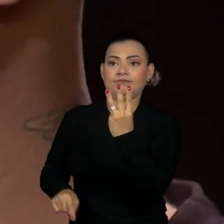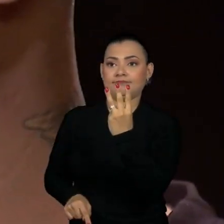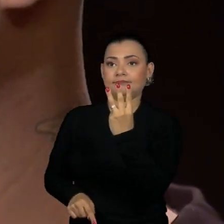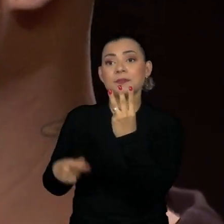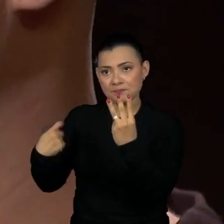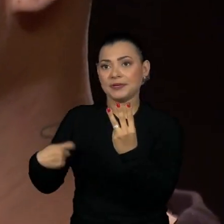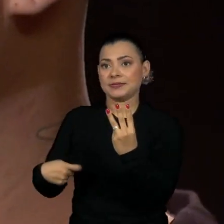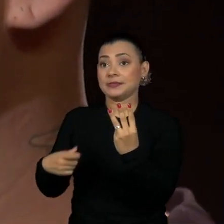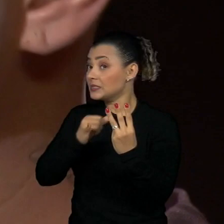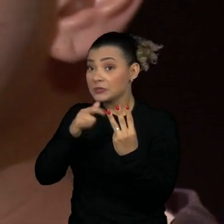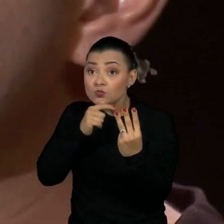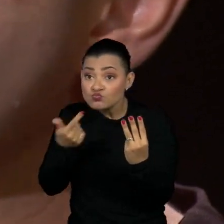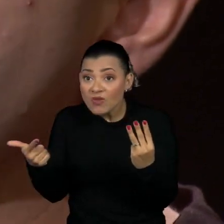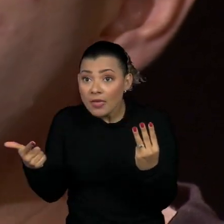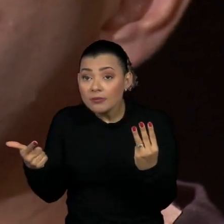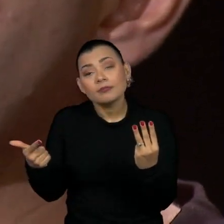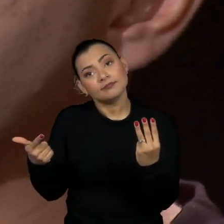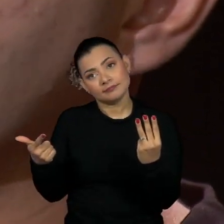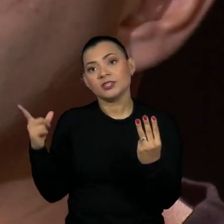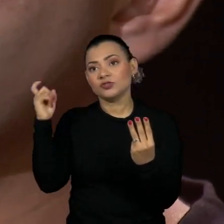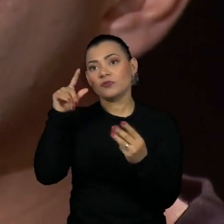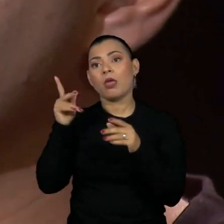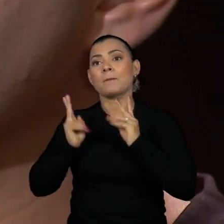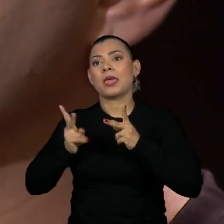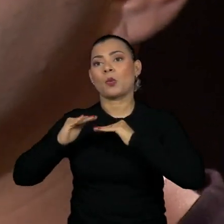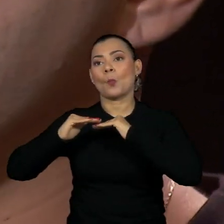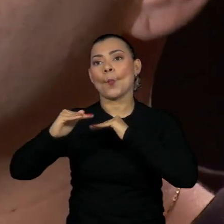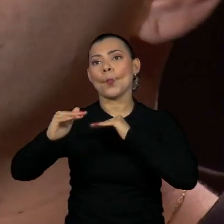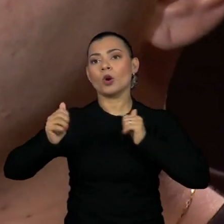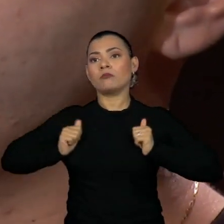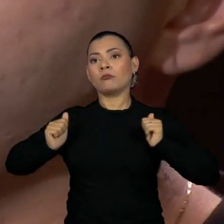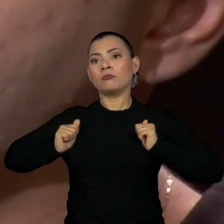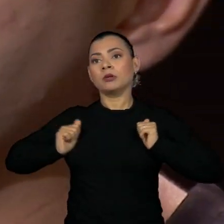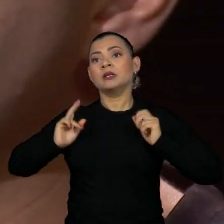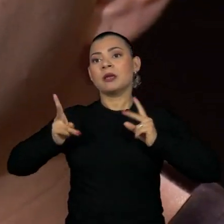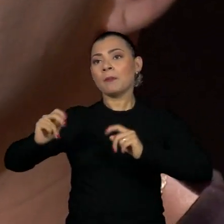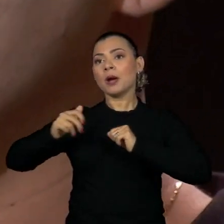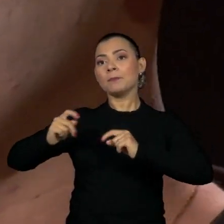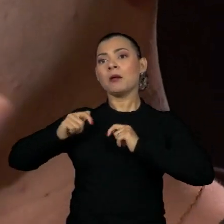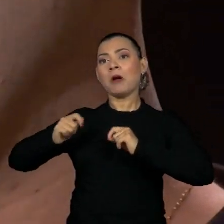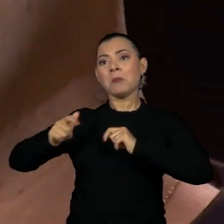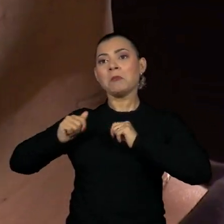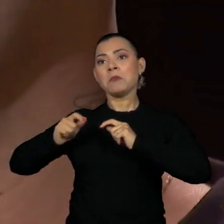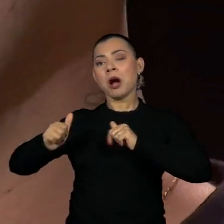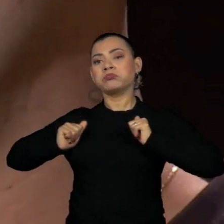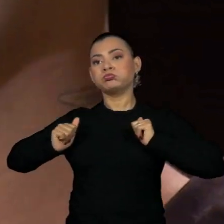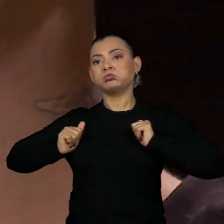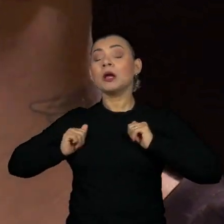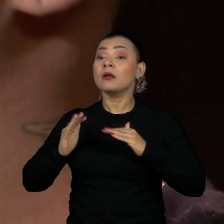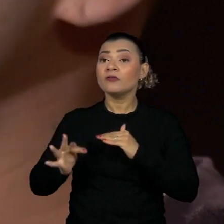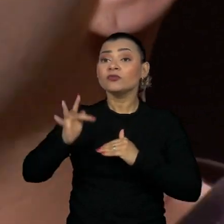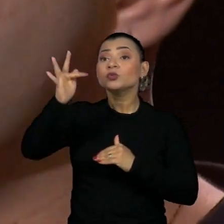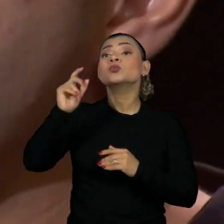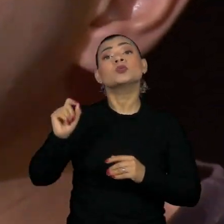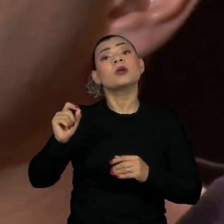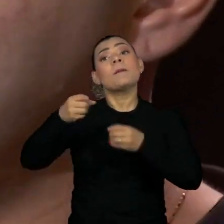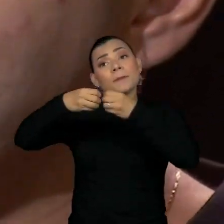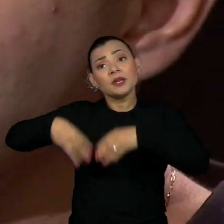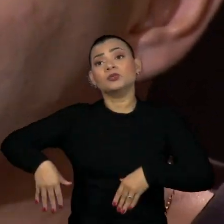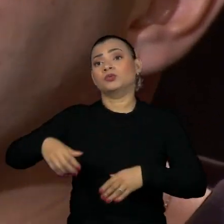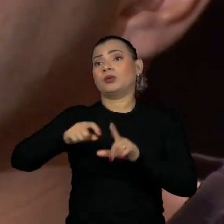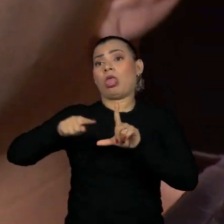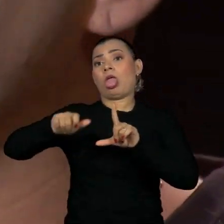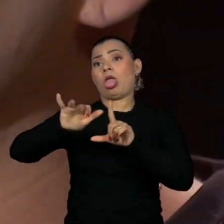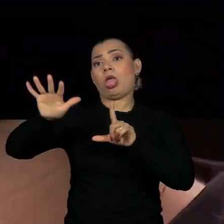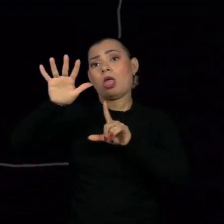trabalha isso, dificilmente ela vai sair daquela condição, sempre recebendo aquele dinheiro e que lá na frente vai gerar inflação, que vai prejudicar a própria